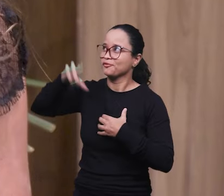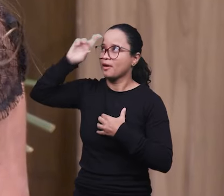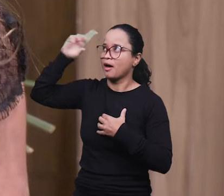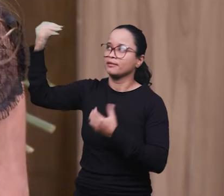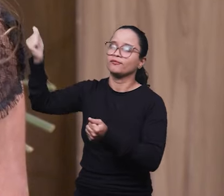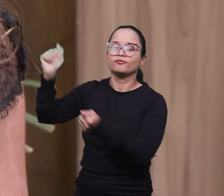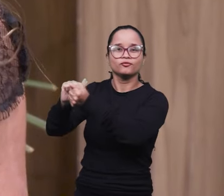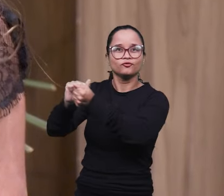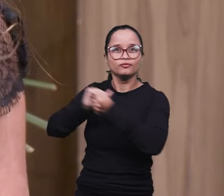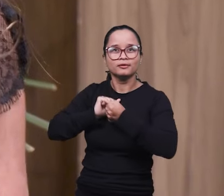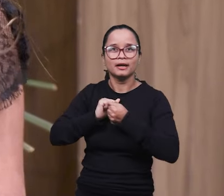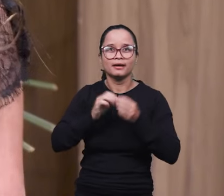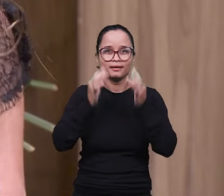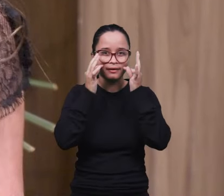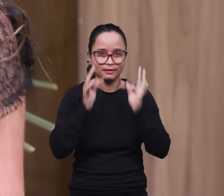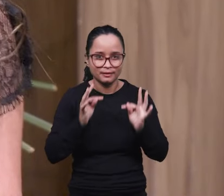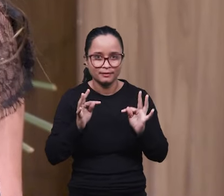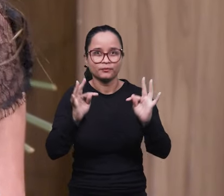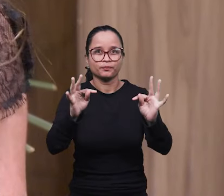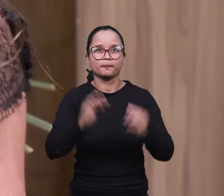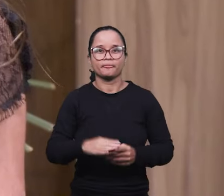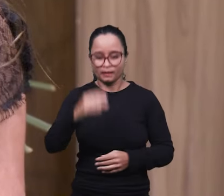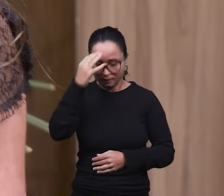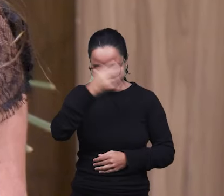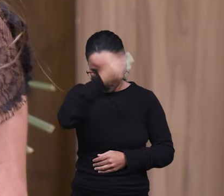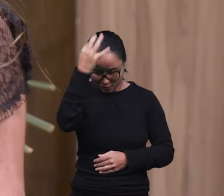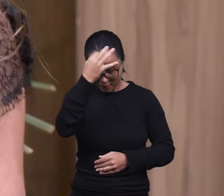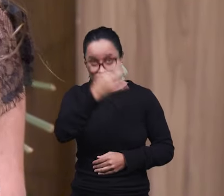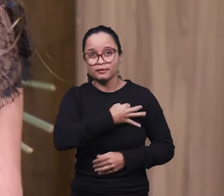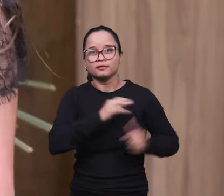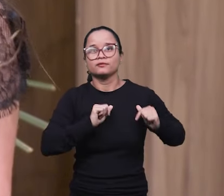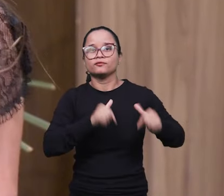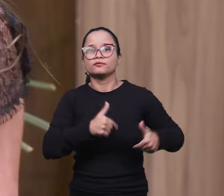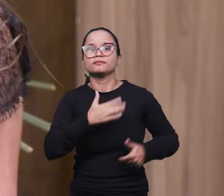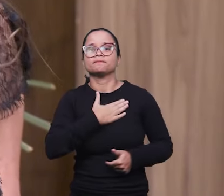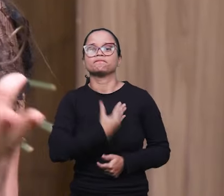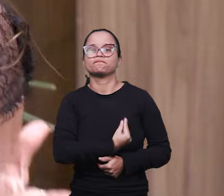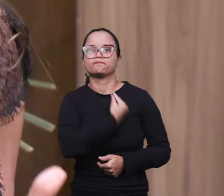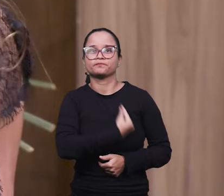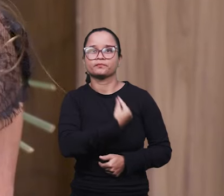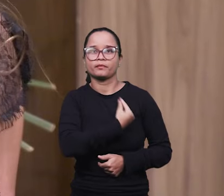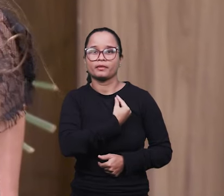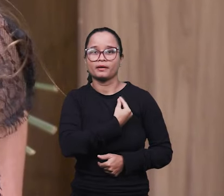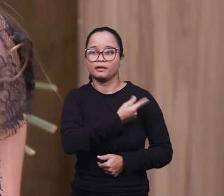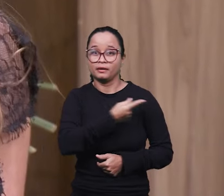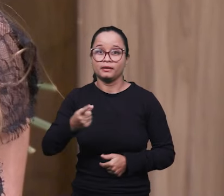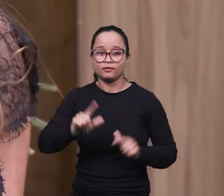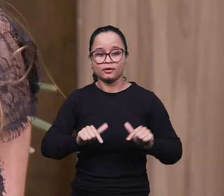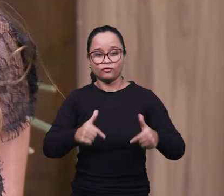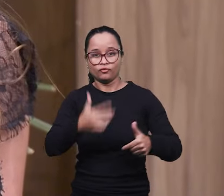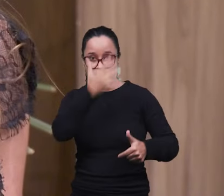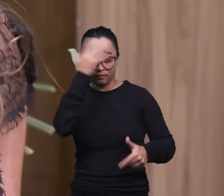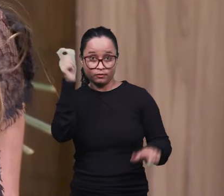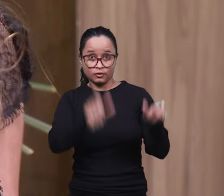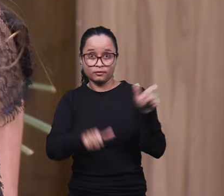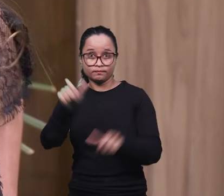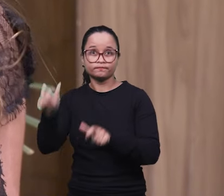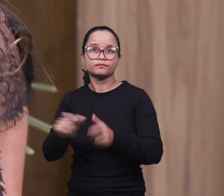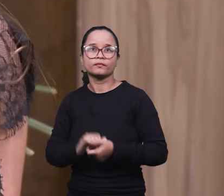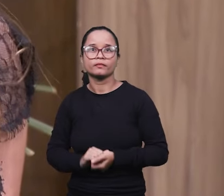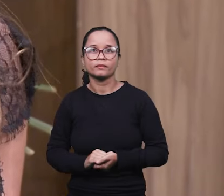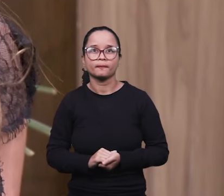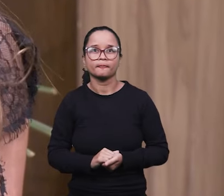esse meu testemunho que tava o espírito santo dentro de mim que iluminar e iluminar a vida das pessoas que estavam em volta de mim também então eu tive